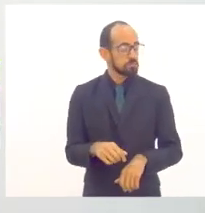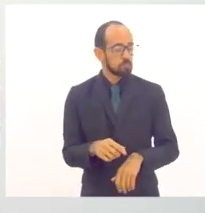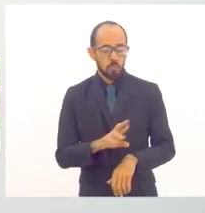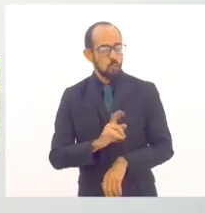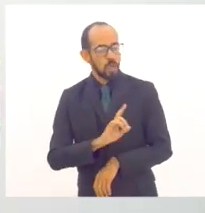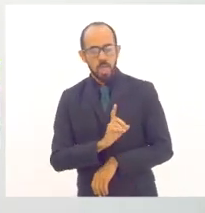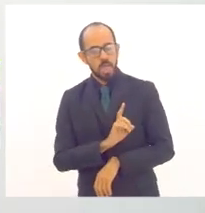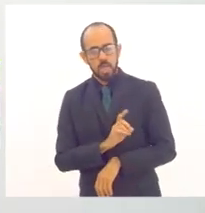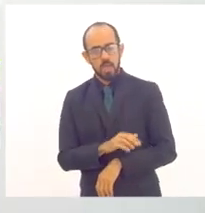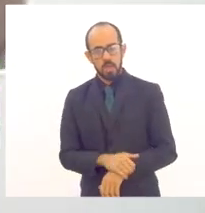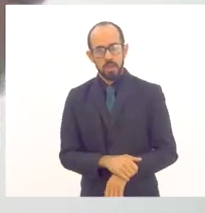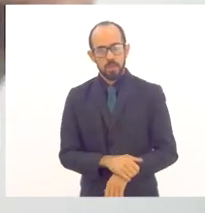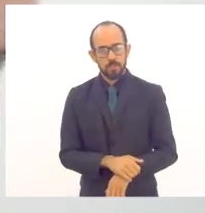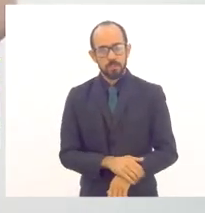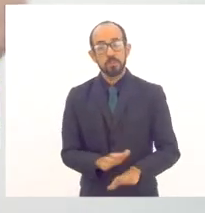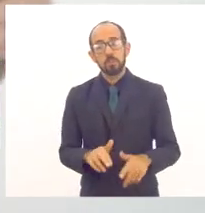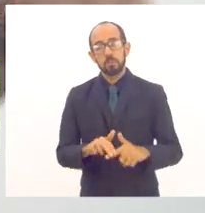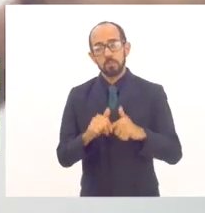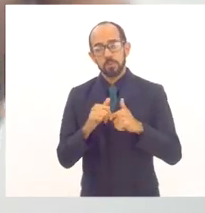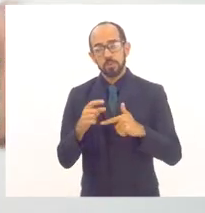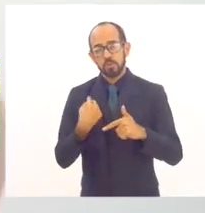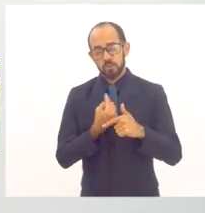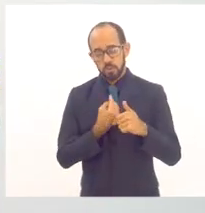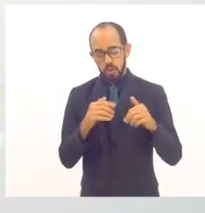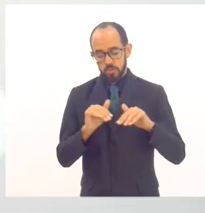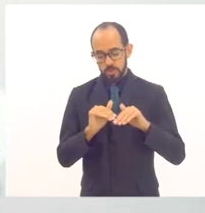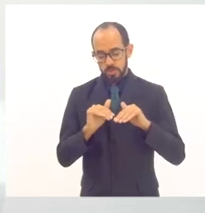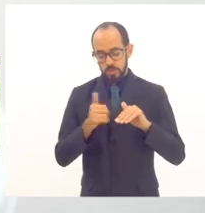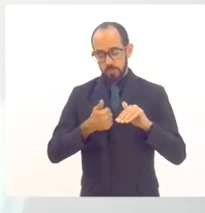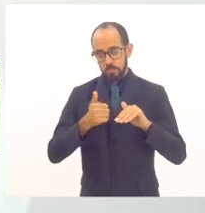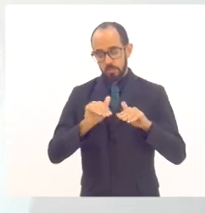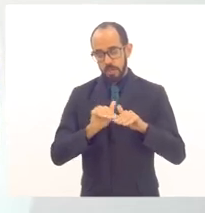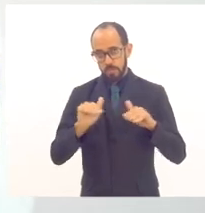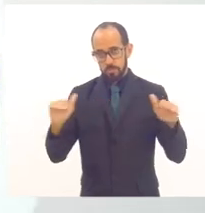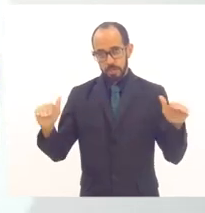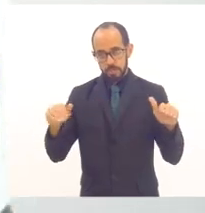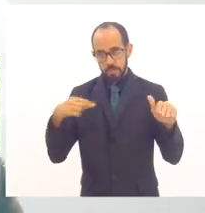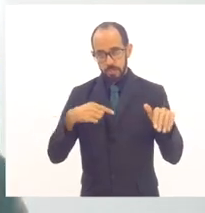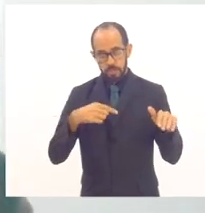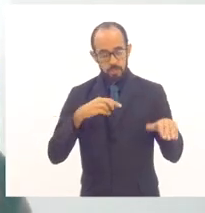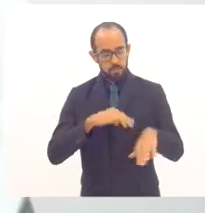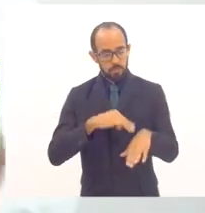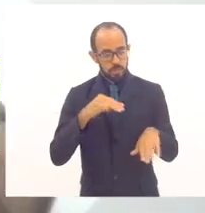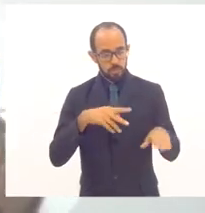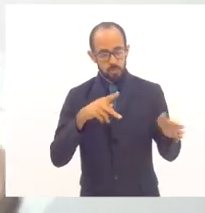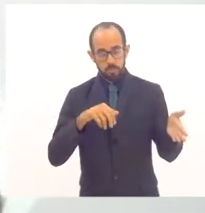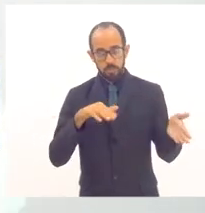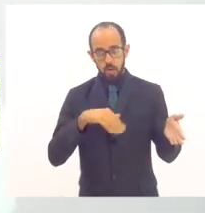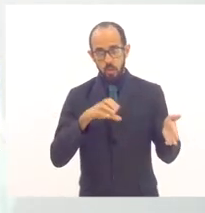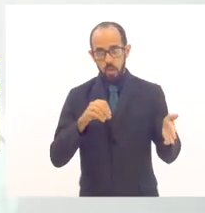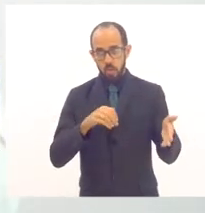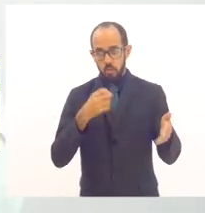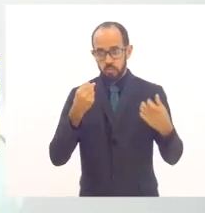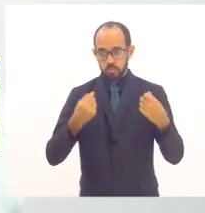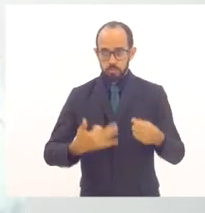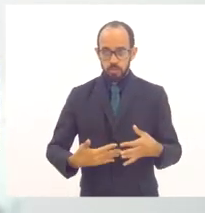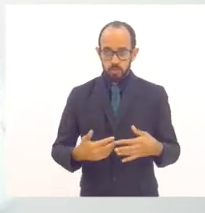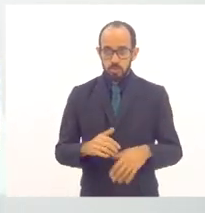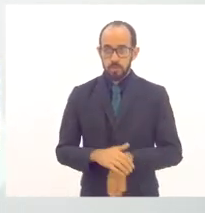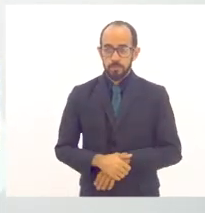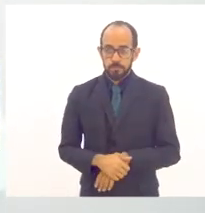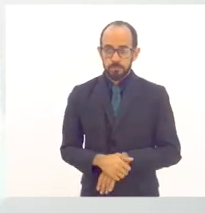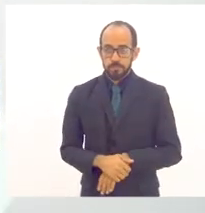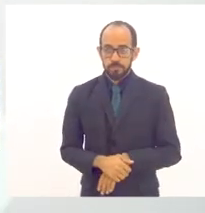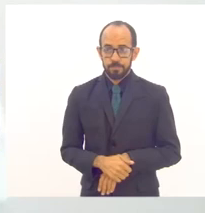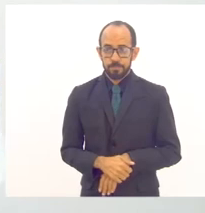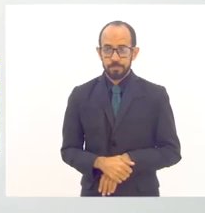Tanto é que a gente está compondo a mesa aqui, essa é a primeira, e o mestre Paulão já falou logo depois de